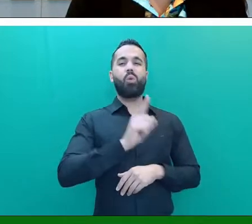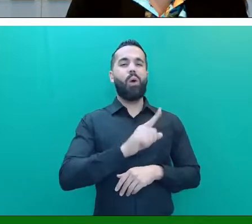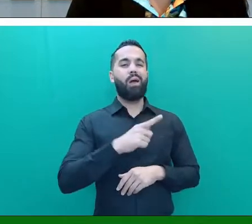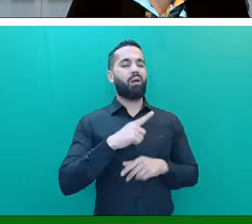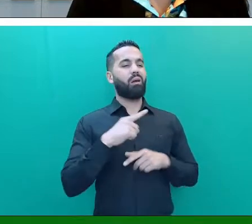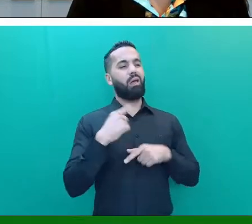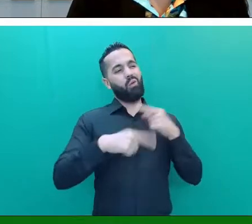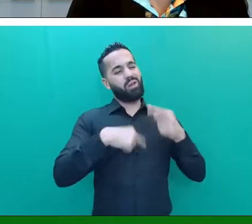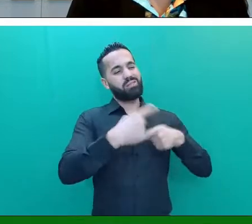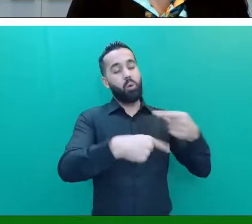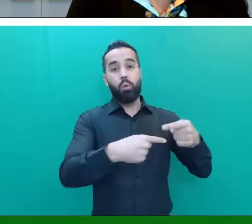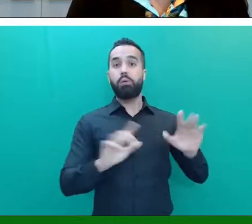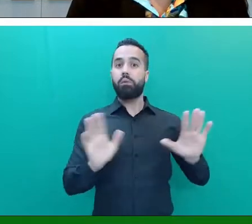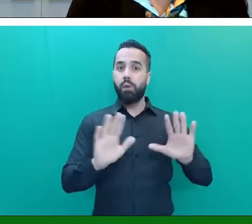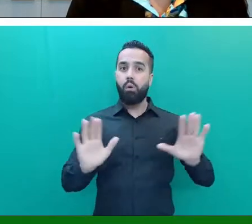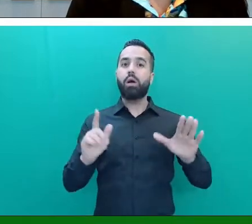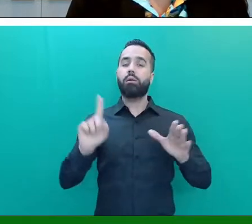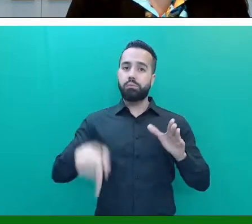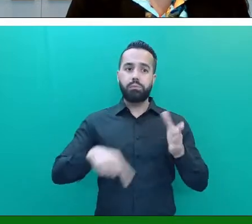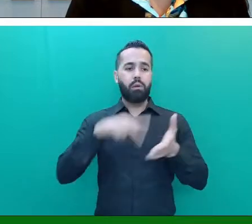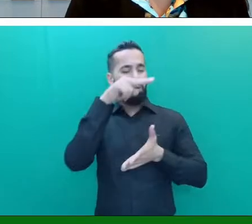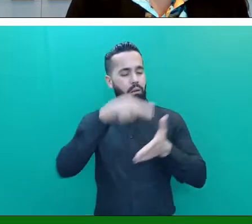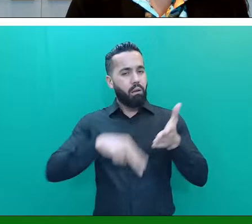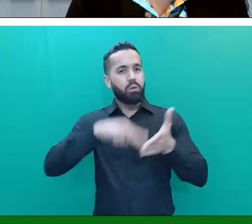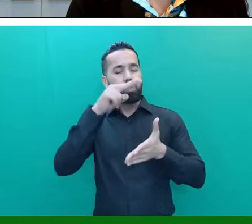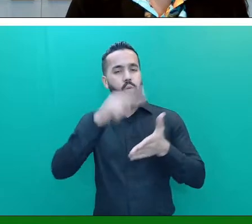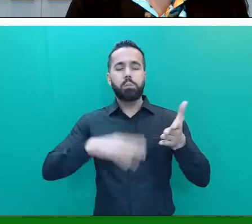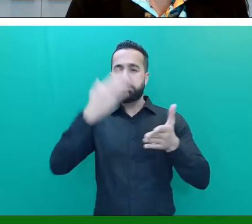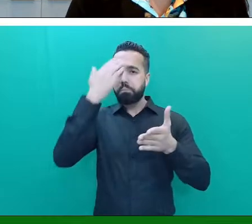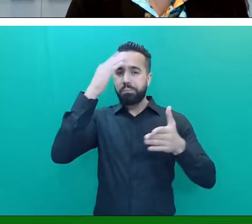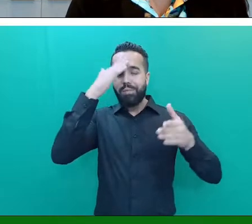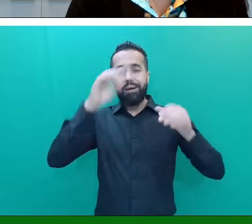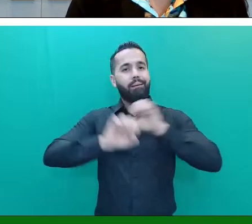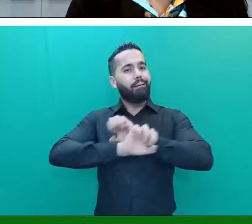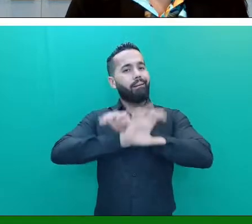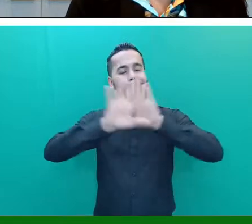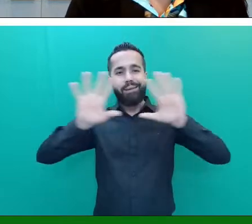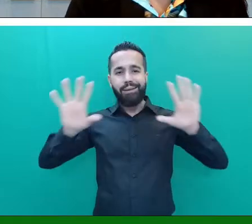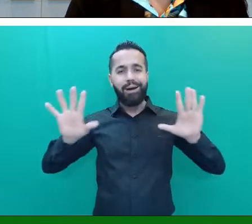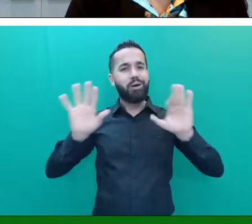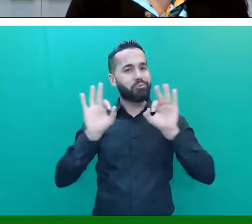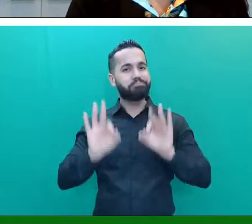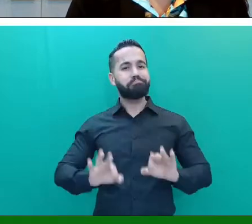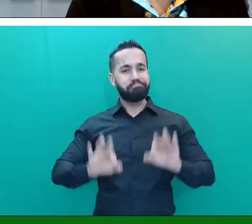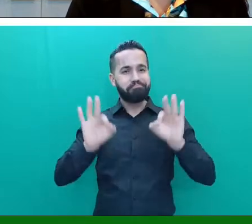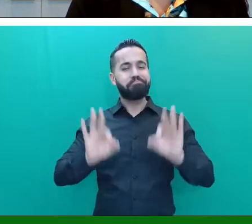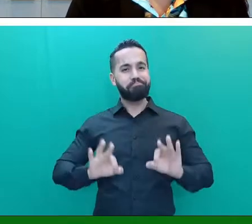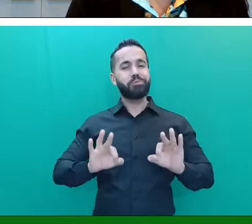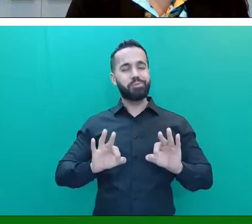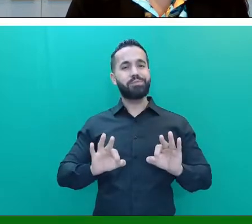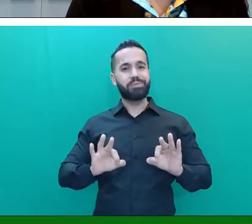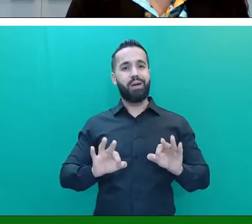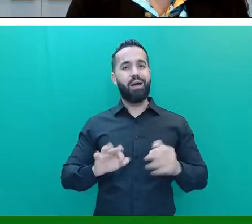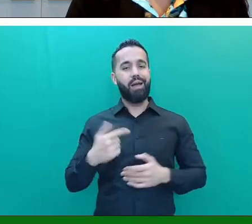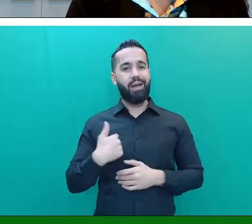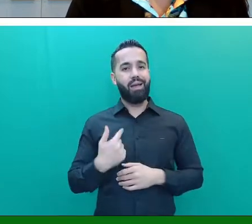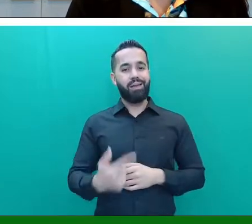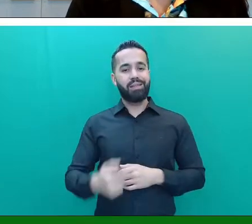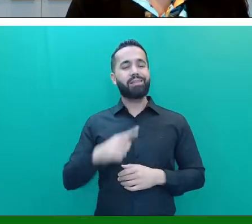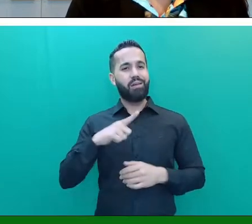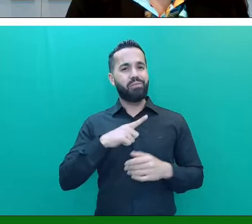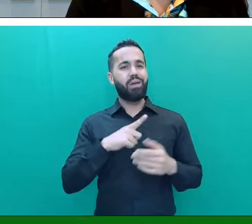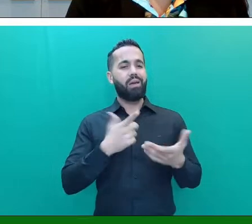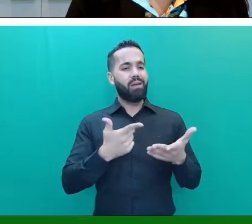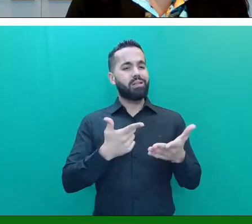não, é realmente e absolutamente vertical o seu trabalho, muito claro, claramente passou por muitas revisões,